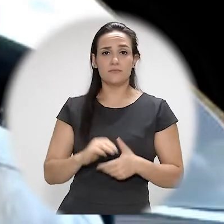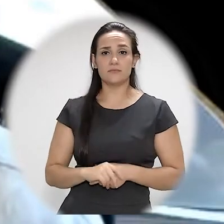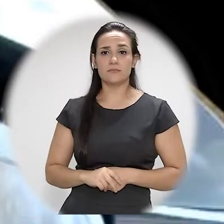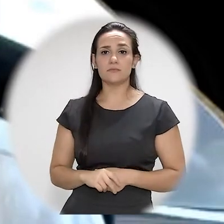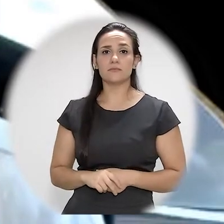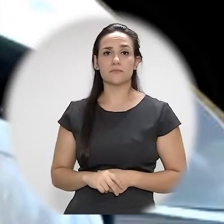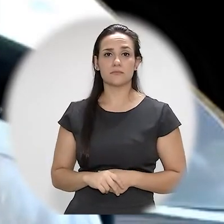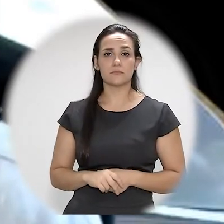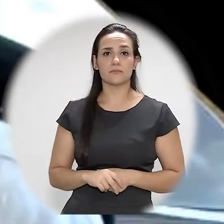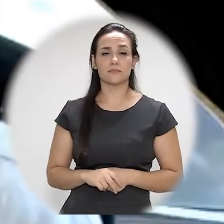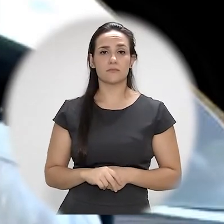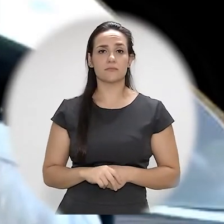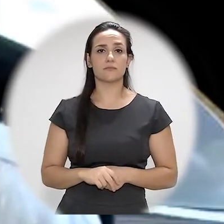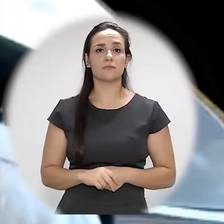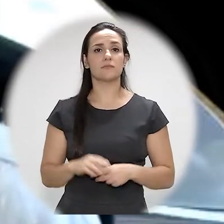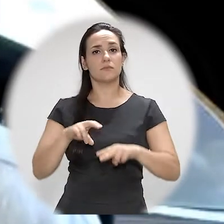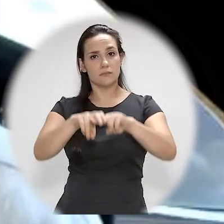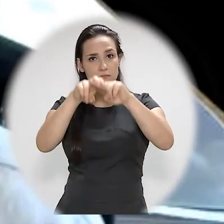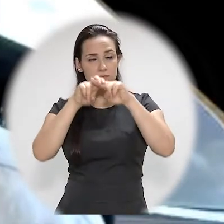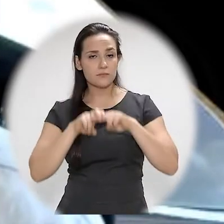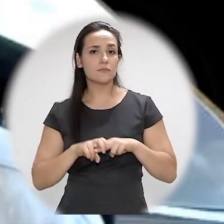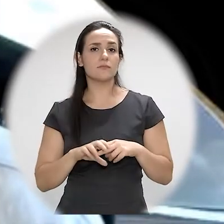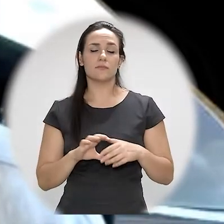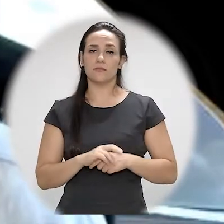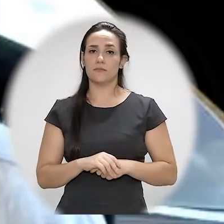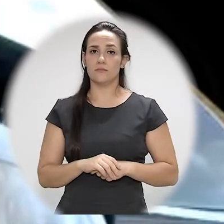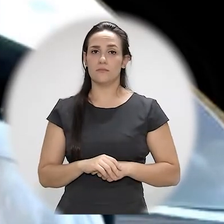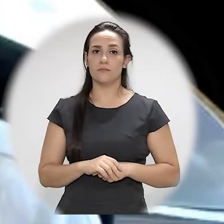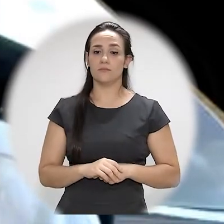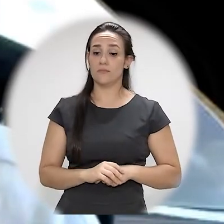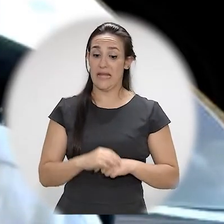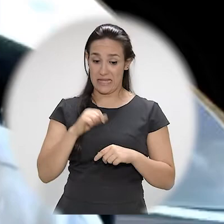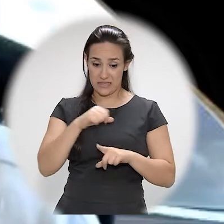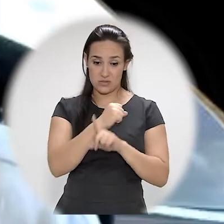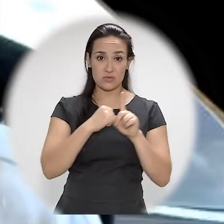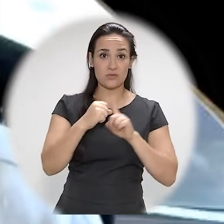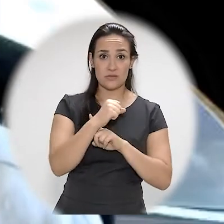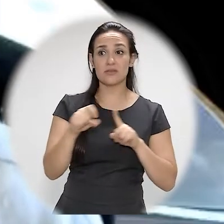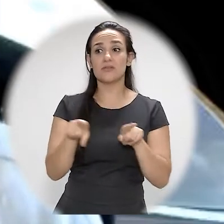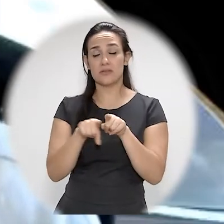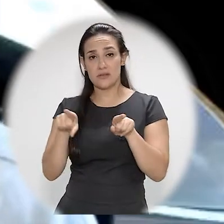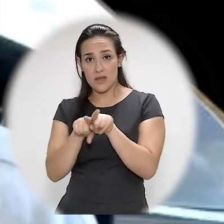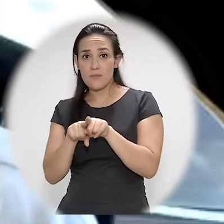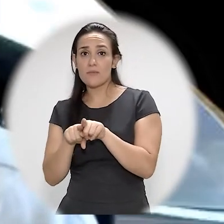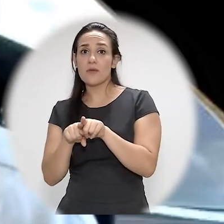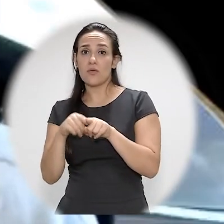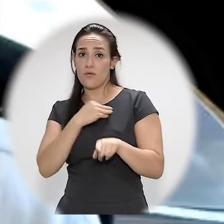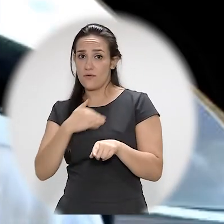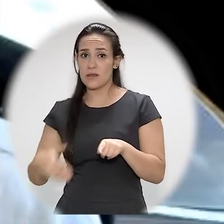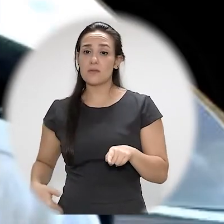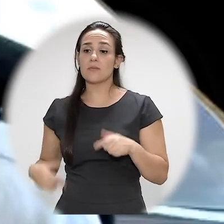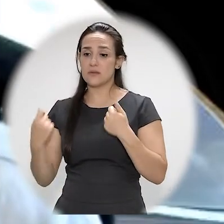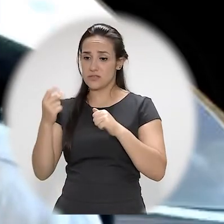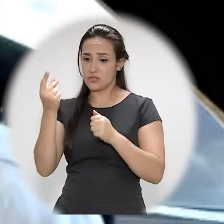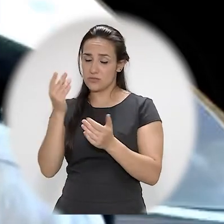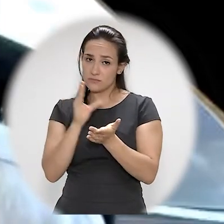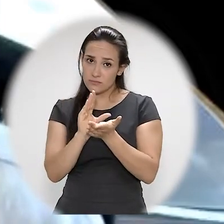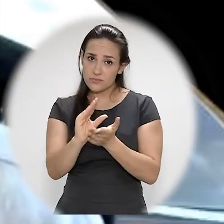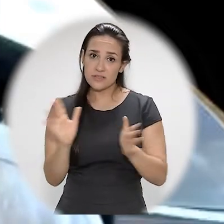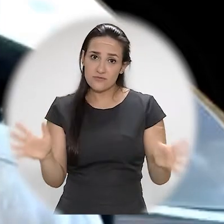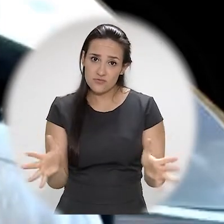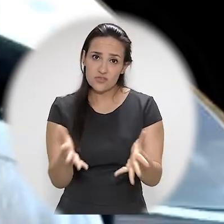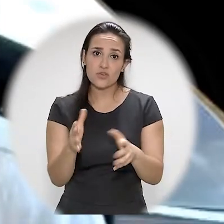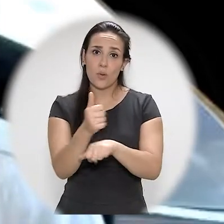fundamental também a preocupação de investir, né, como sociedade, como governo, na qualificação, na formação